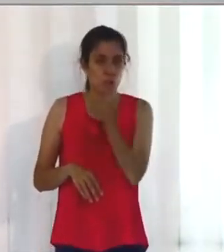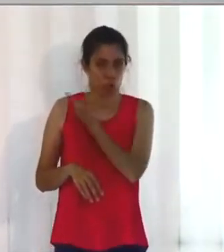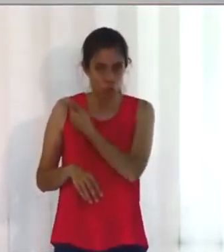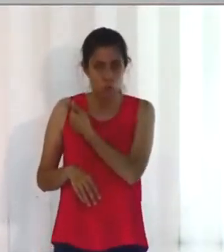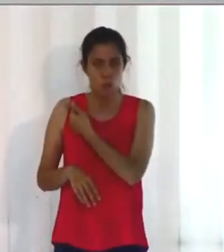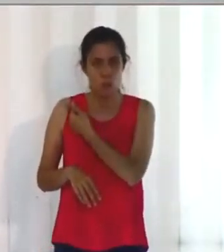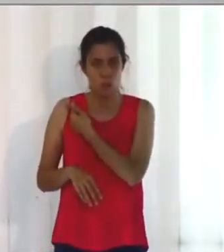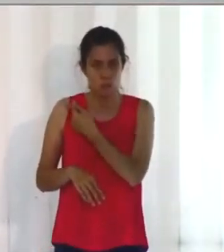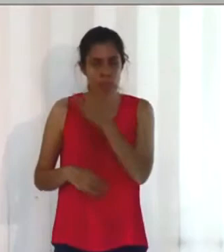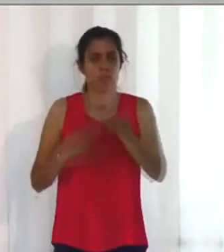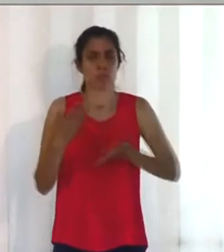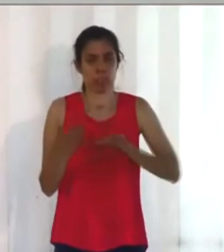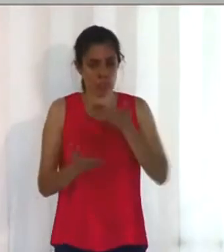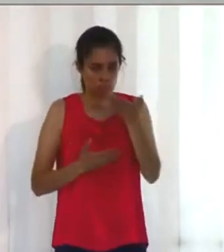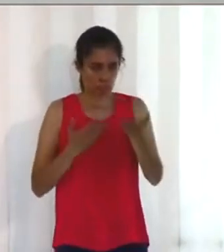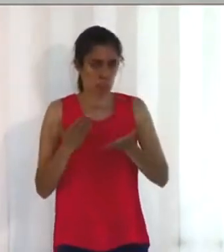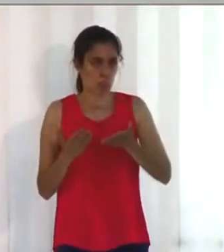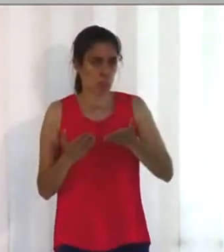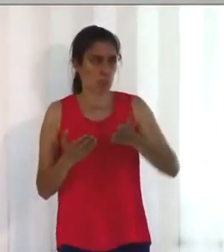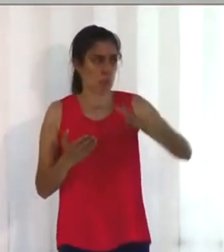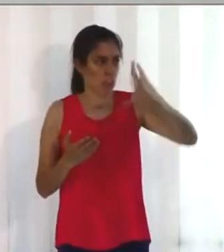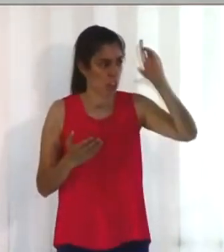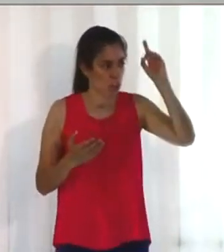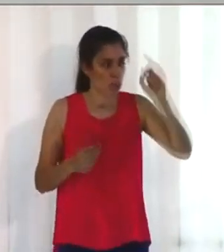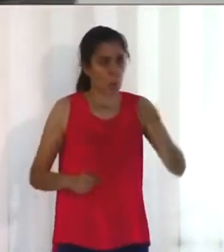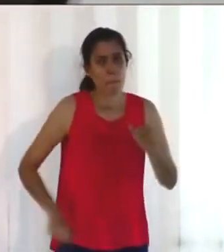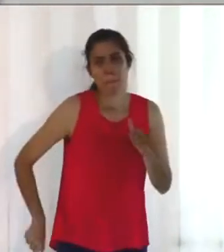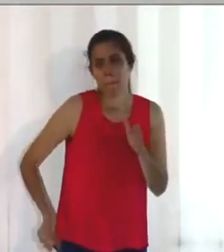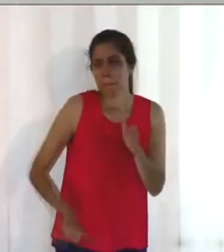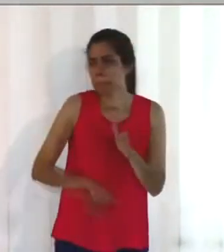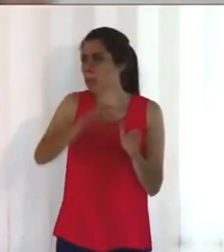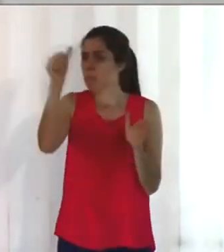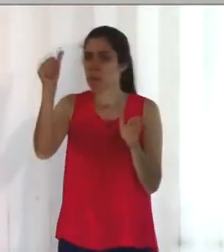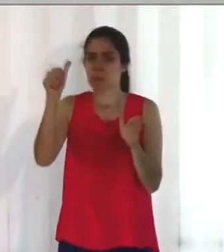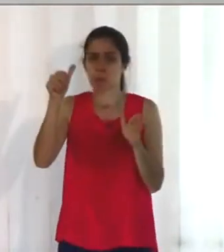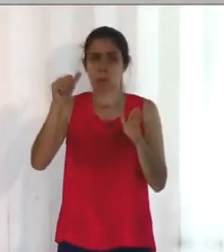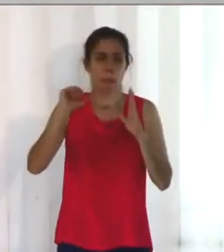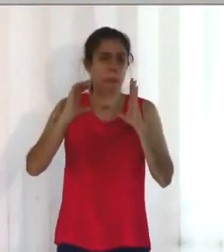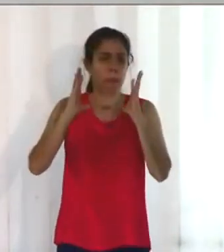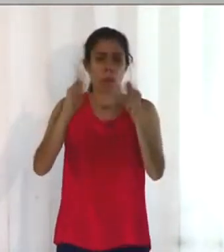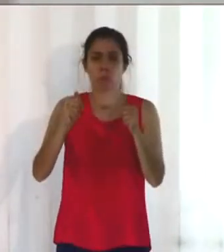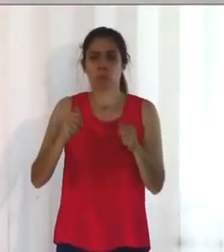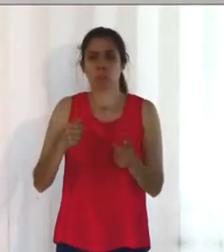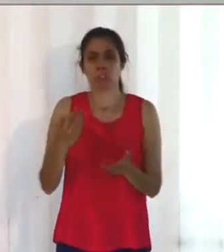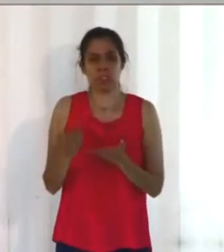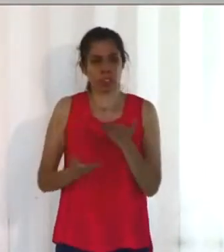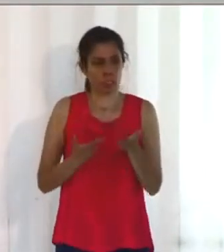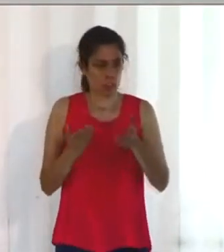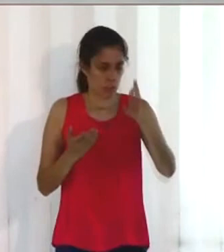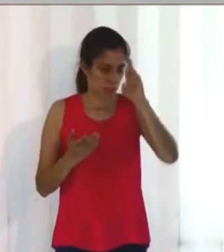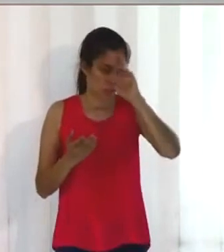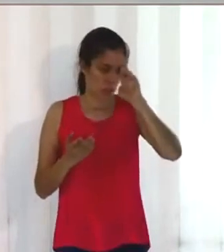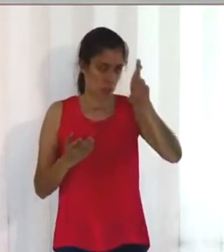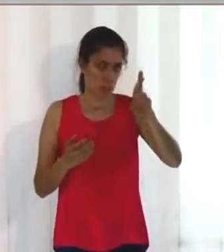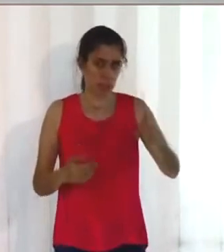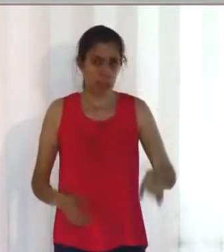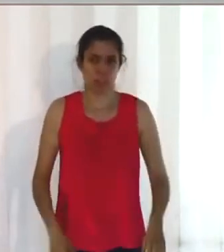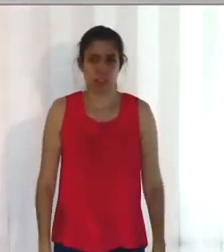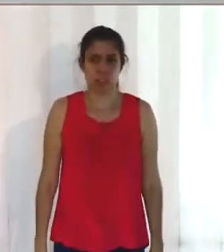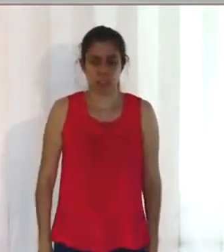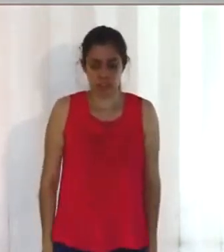antes serviremos ao Senhor. Primeiramente, antes de tudo, serviremos ao Senhor. Então,